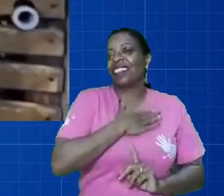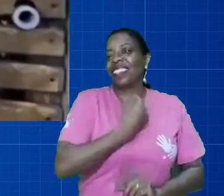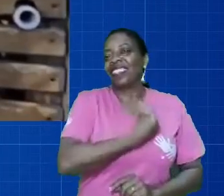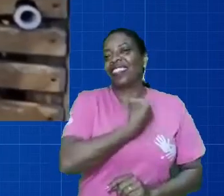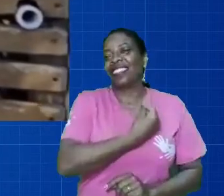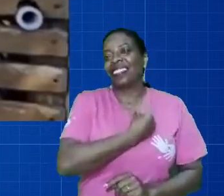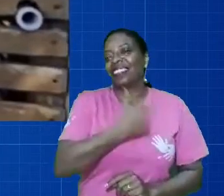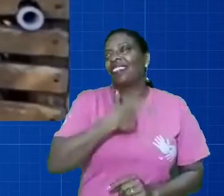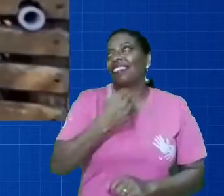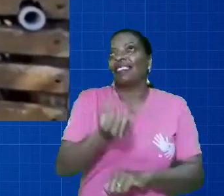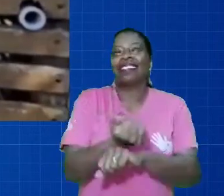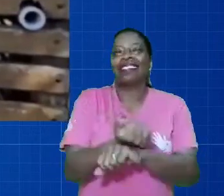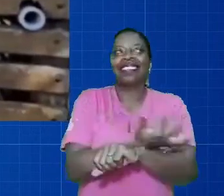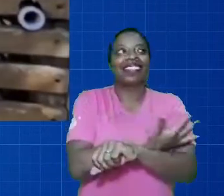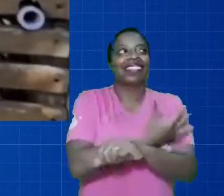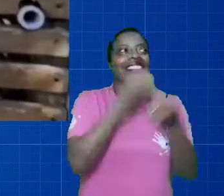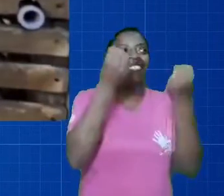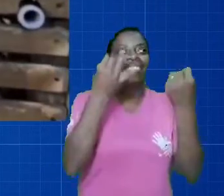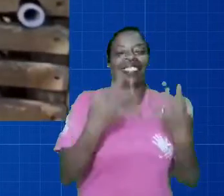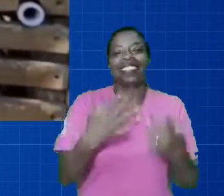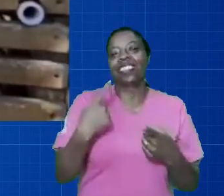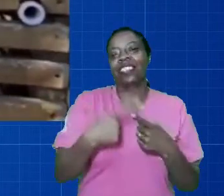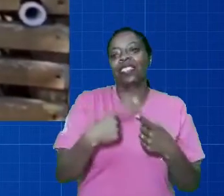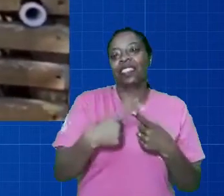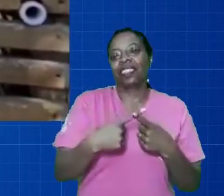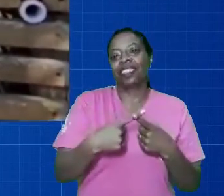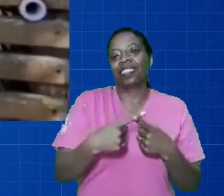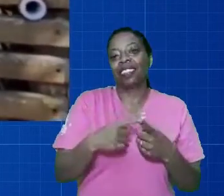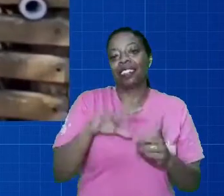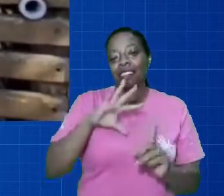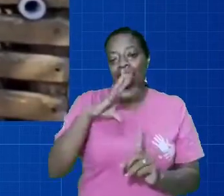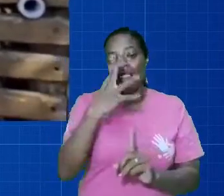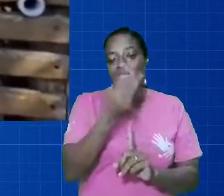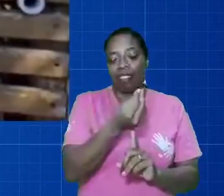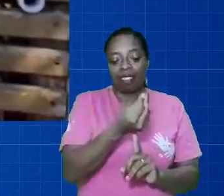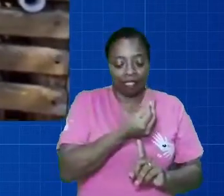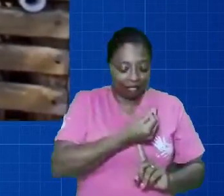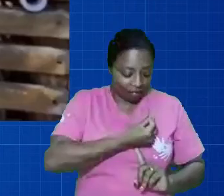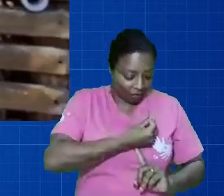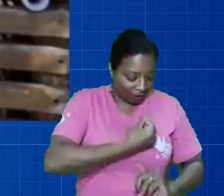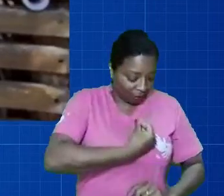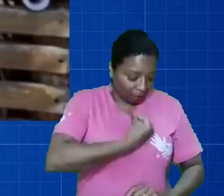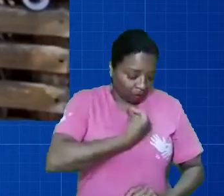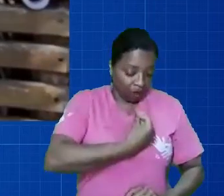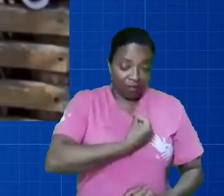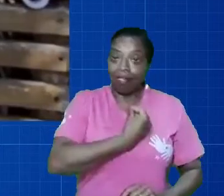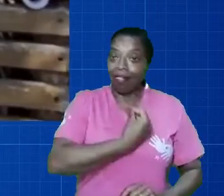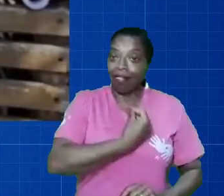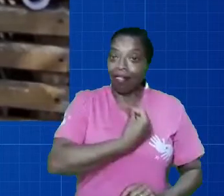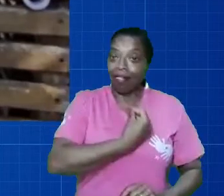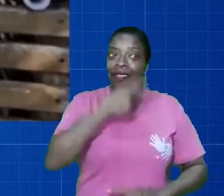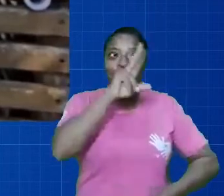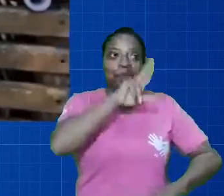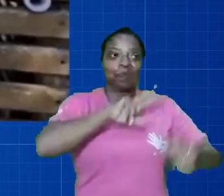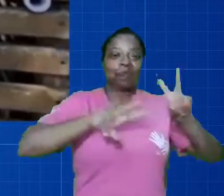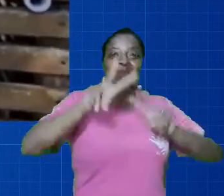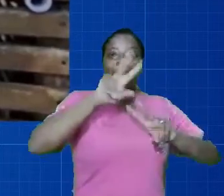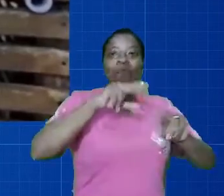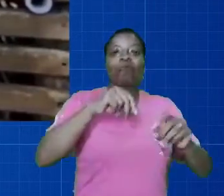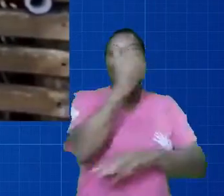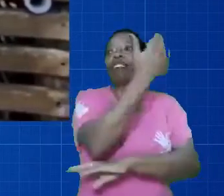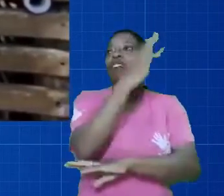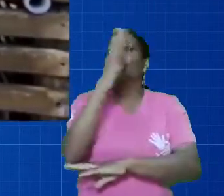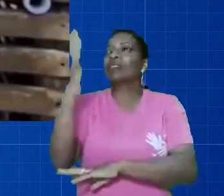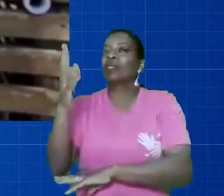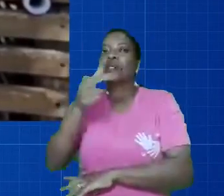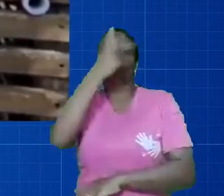isso. Cada olhar que você tem na natureza, numa pessoa, num sentimento, você consegue reverter isso